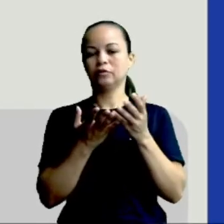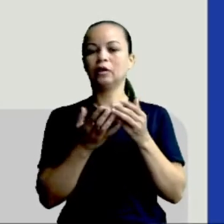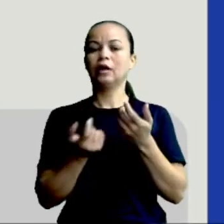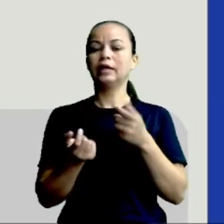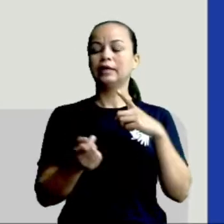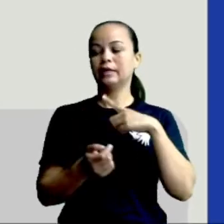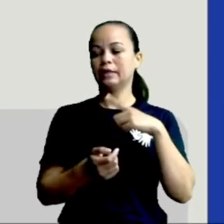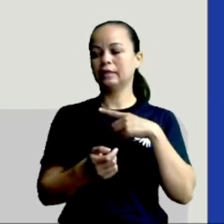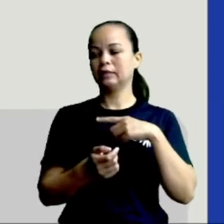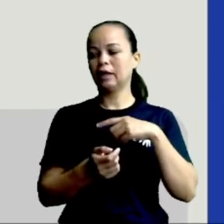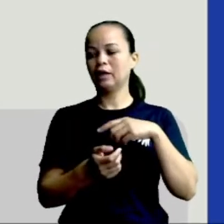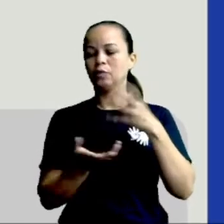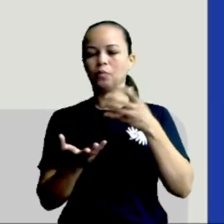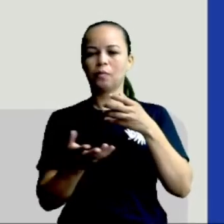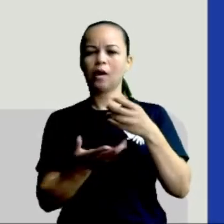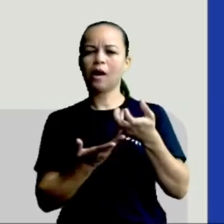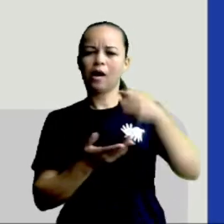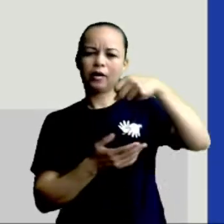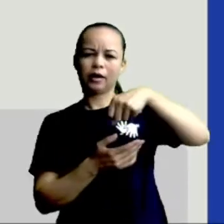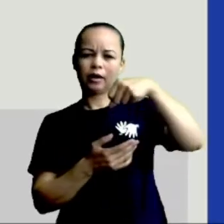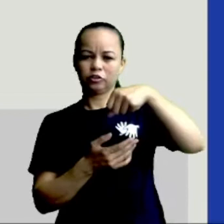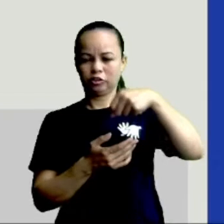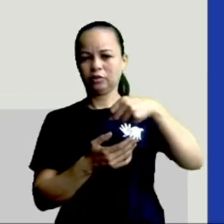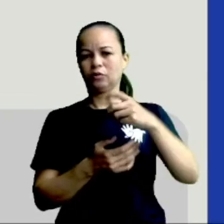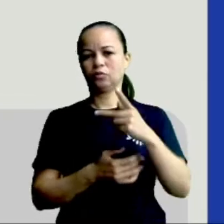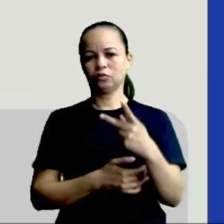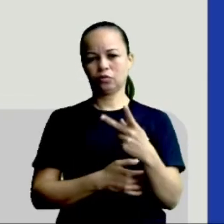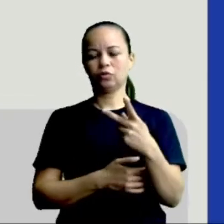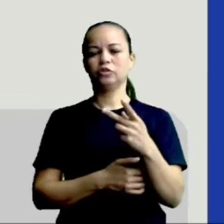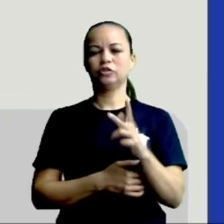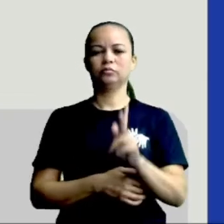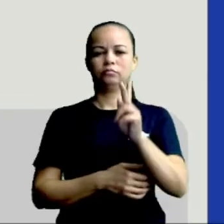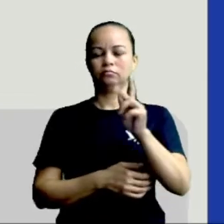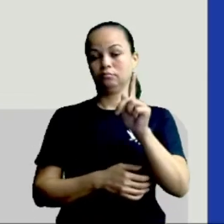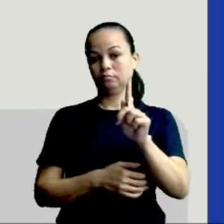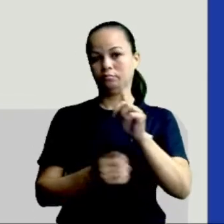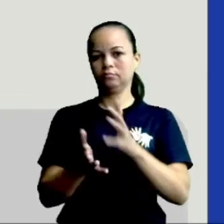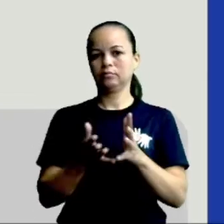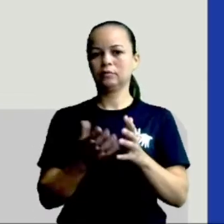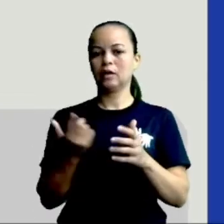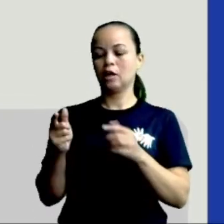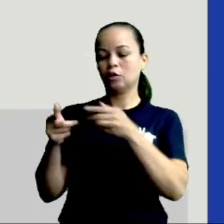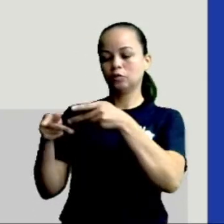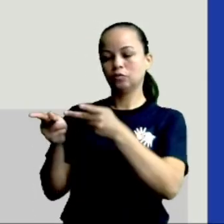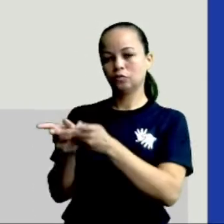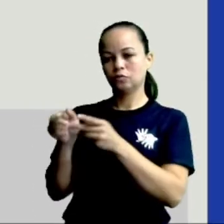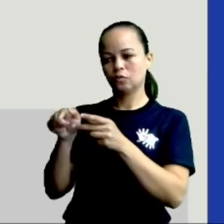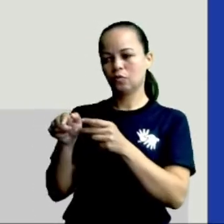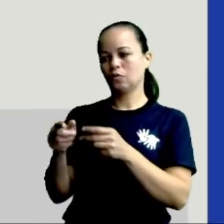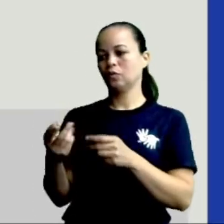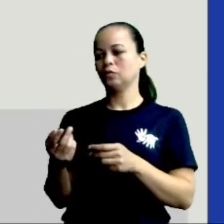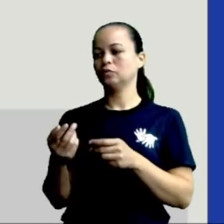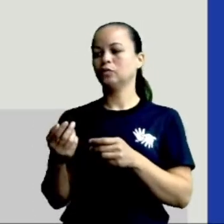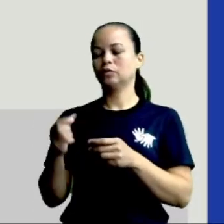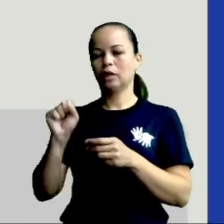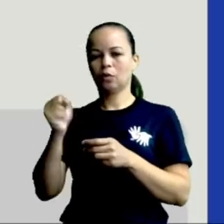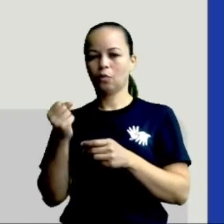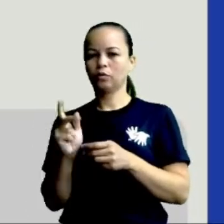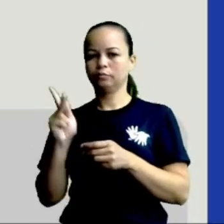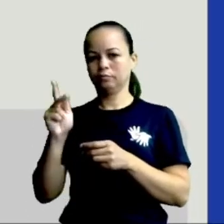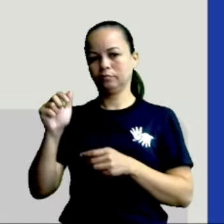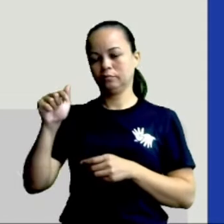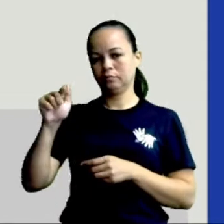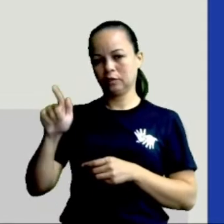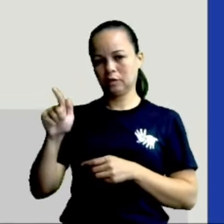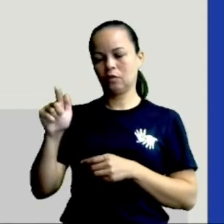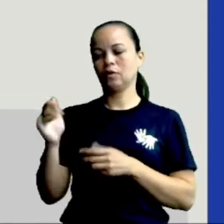e tem uma caixinha aí né com 2 kg no outro prato tem 8kg um objeto com